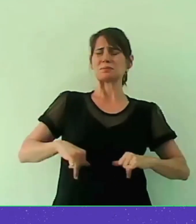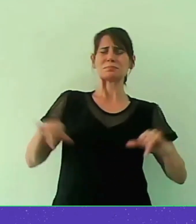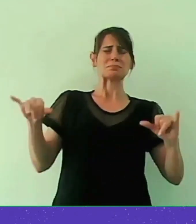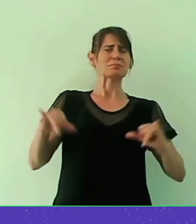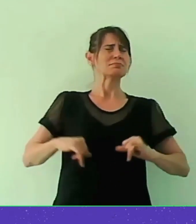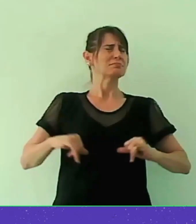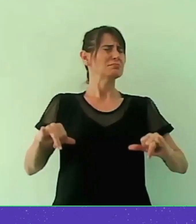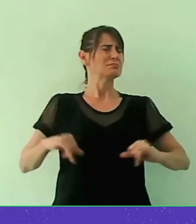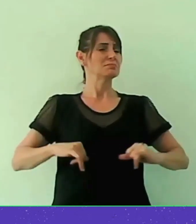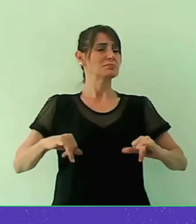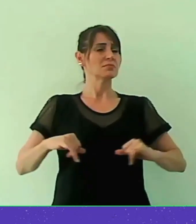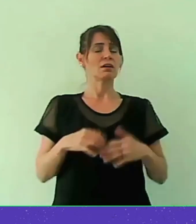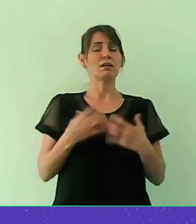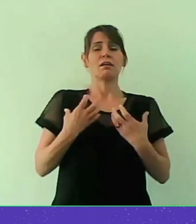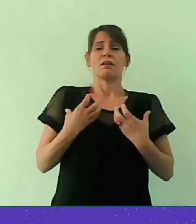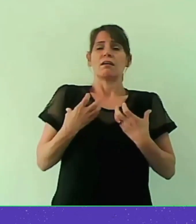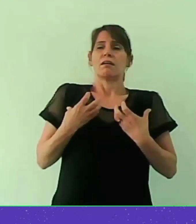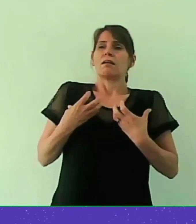exaustão,